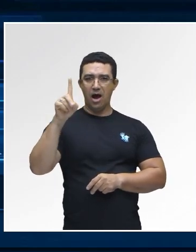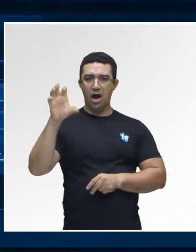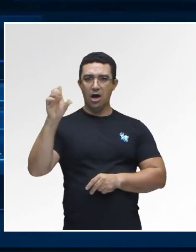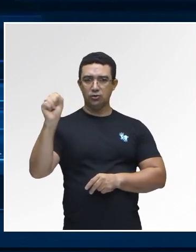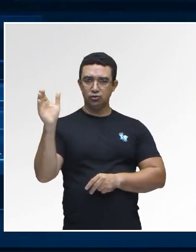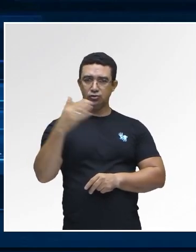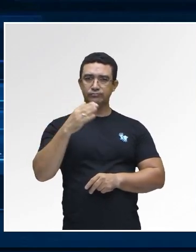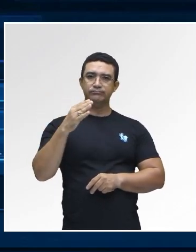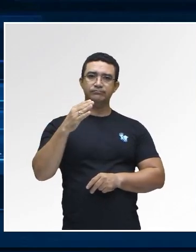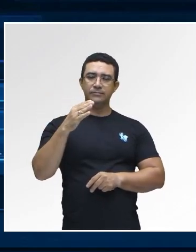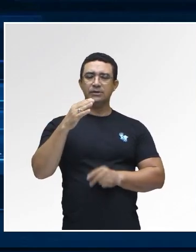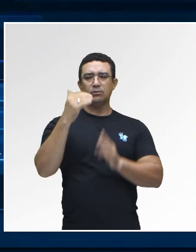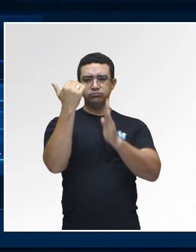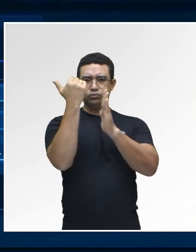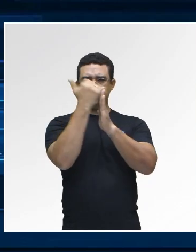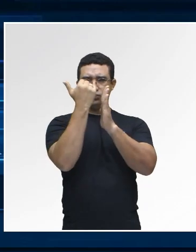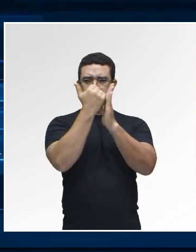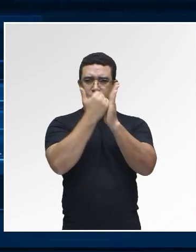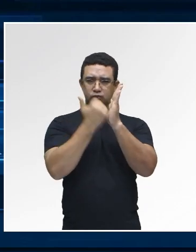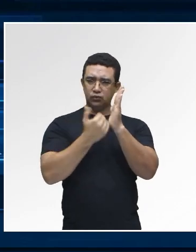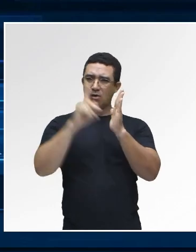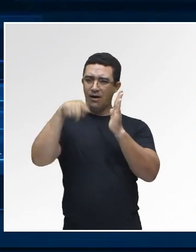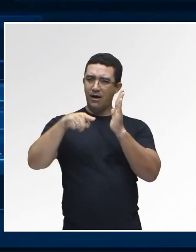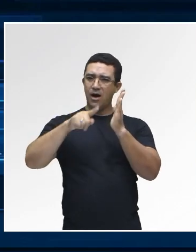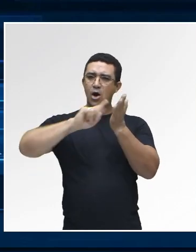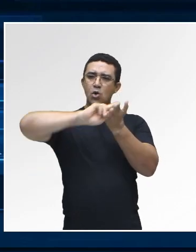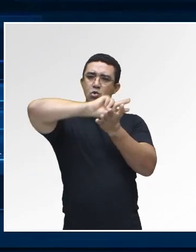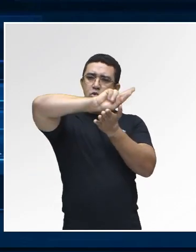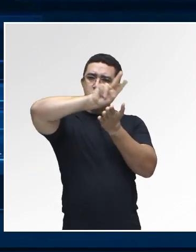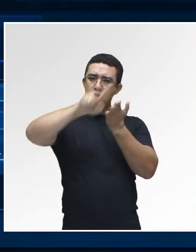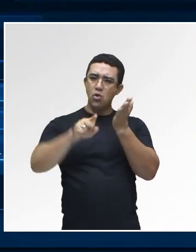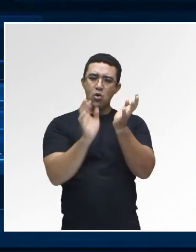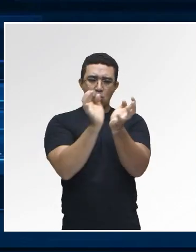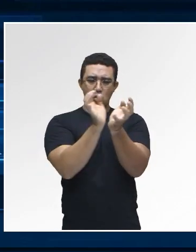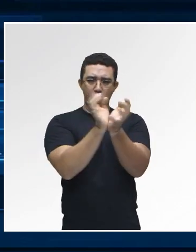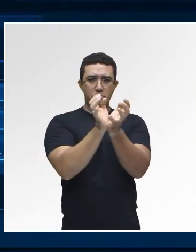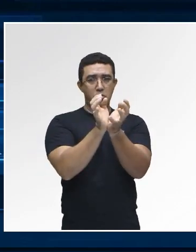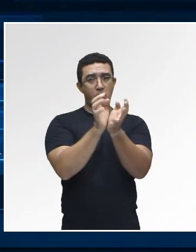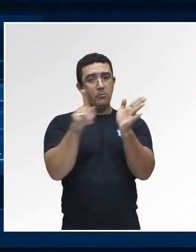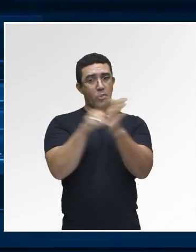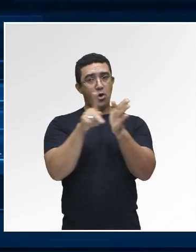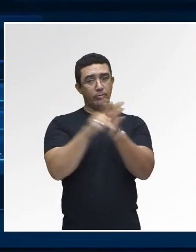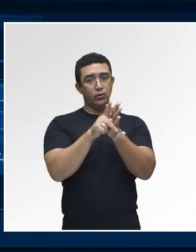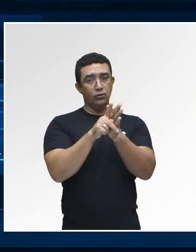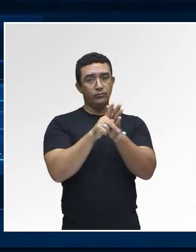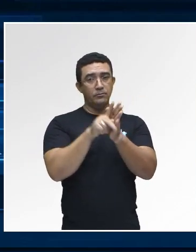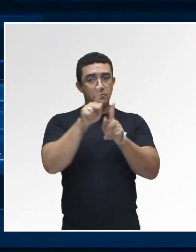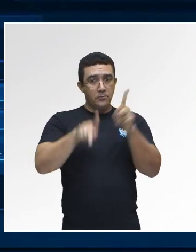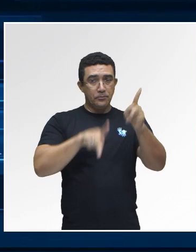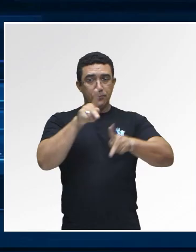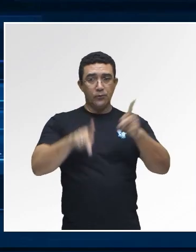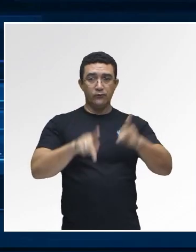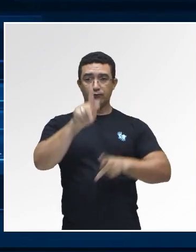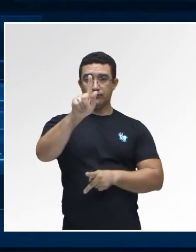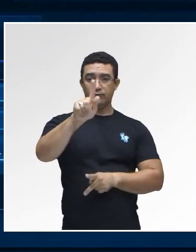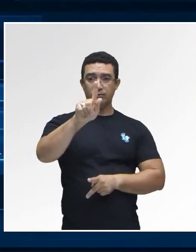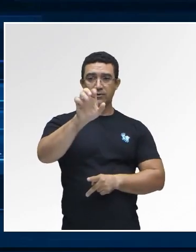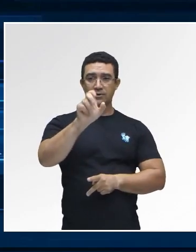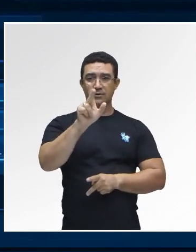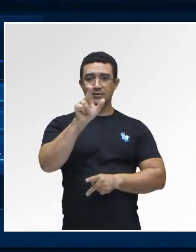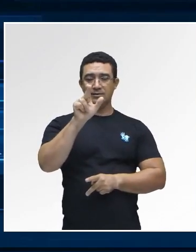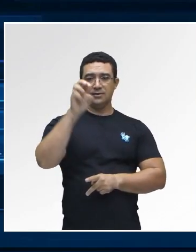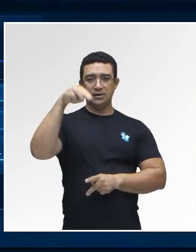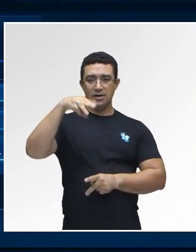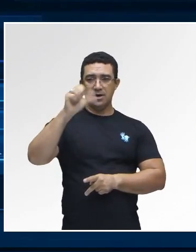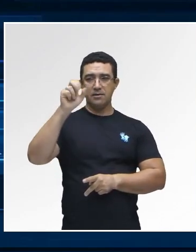Os ostrogodos são exemplos de povos germânicos. Então, todos esses, eles têm como base,